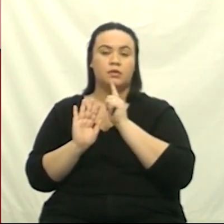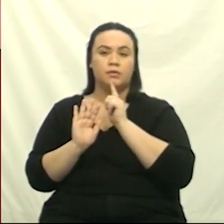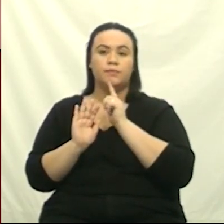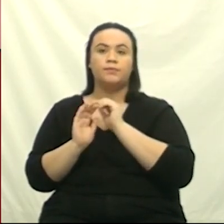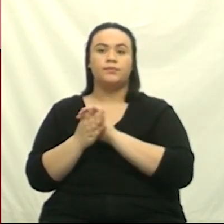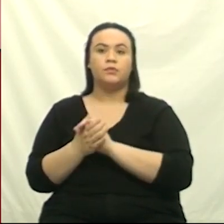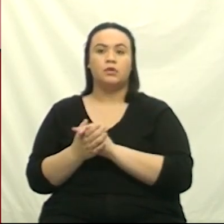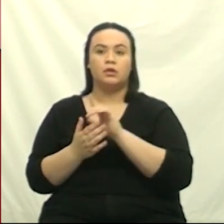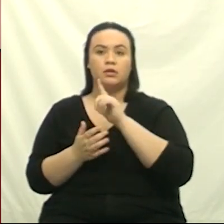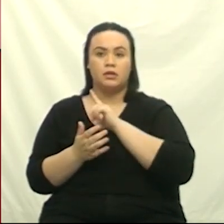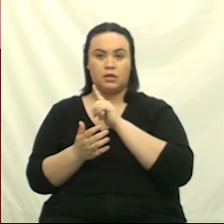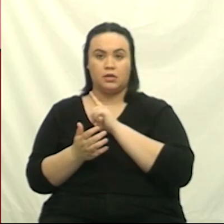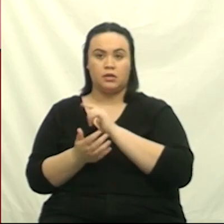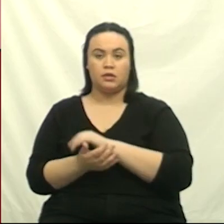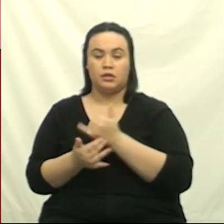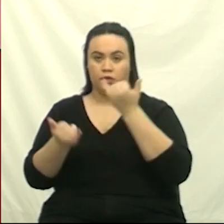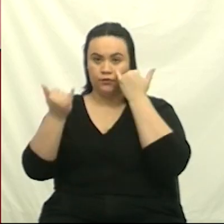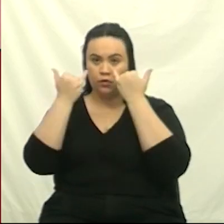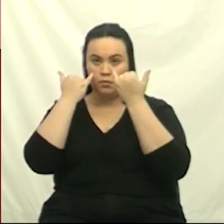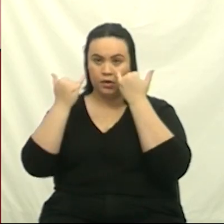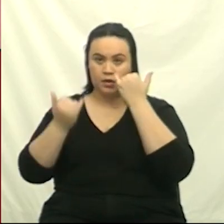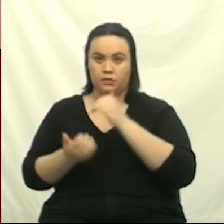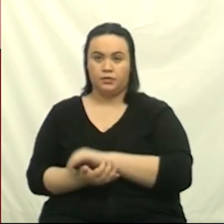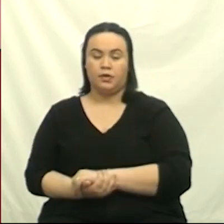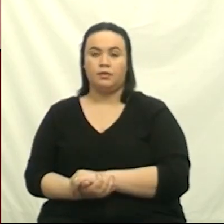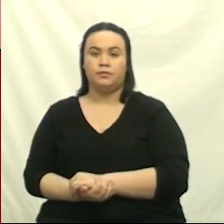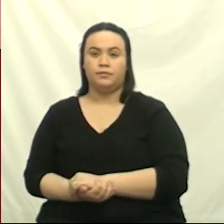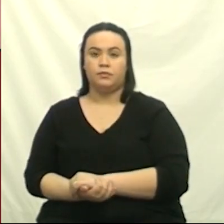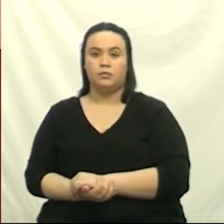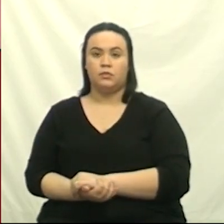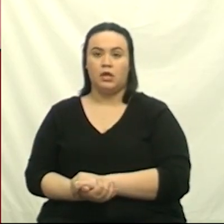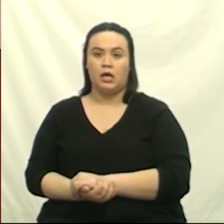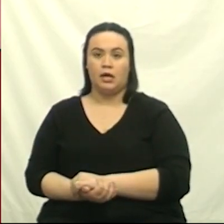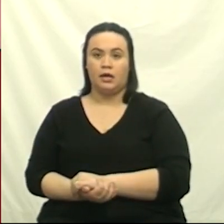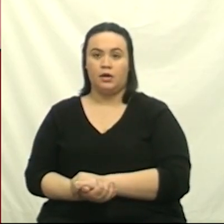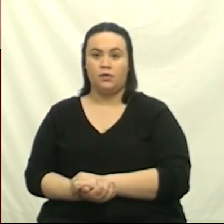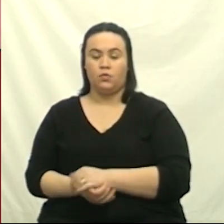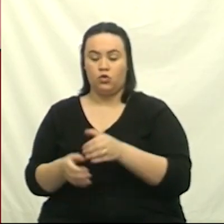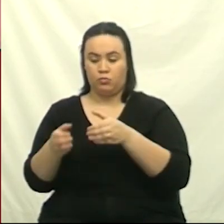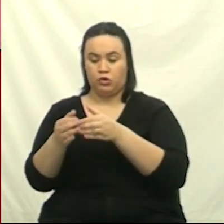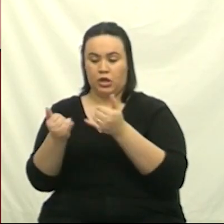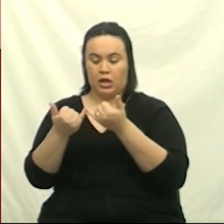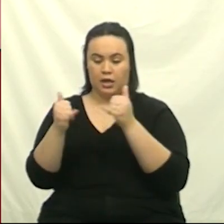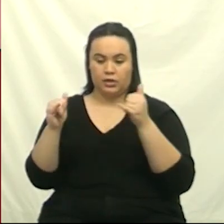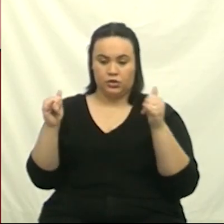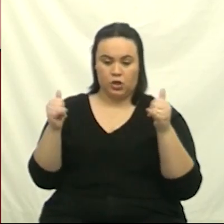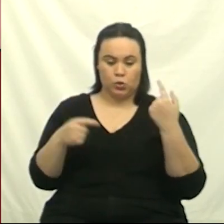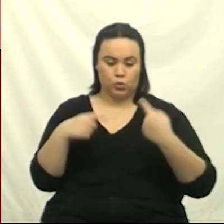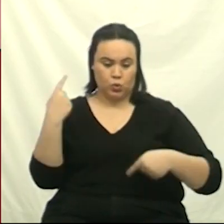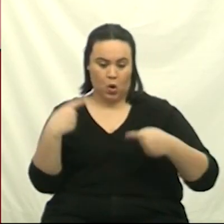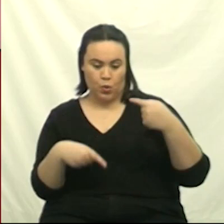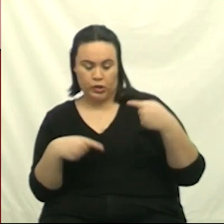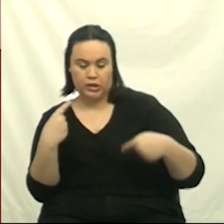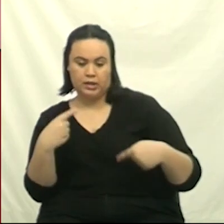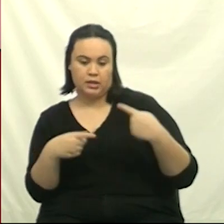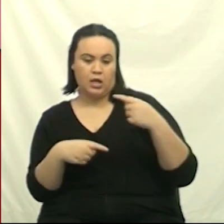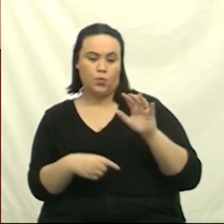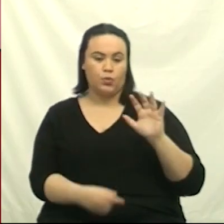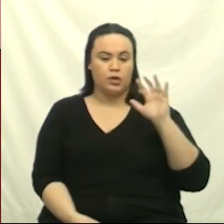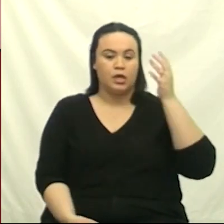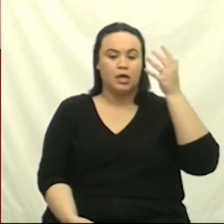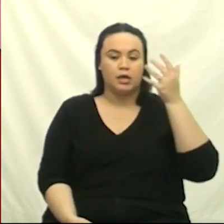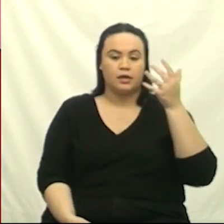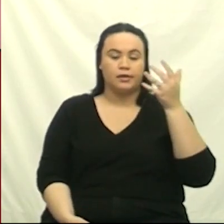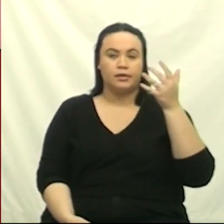porque a transição energética que está acontecendo e as discussões que estão acontecendo em